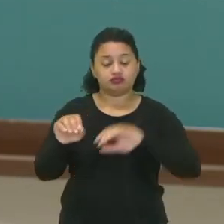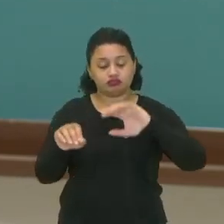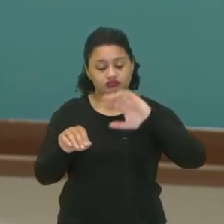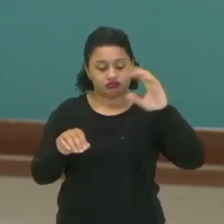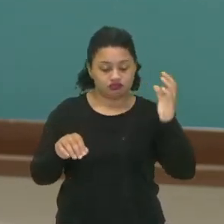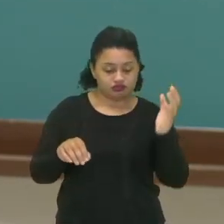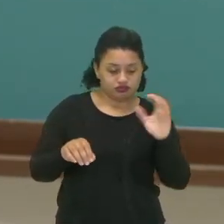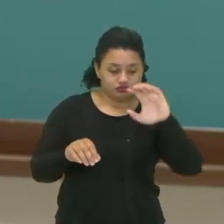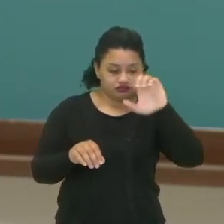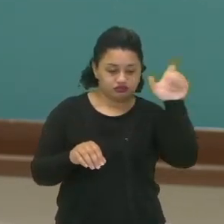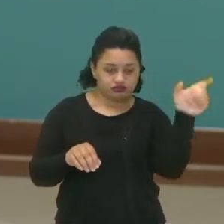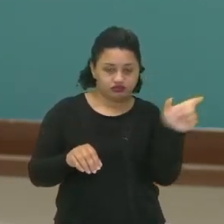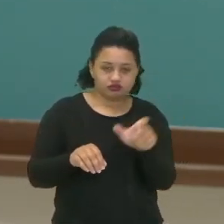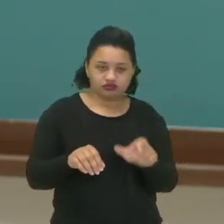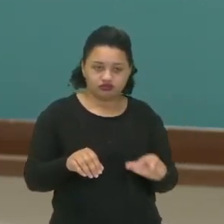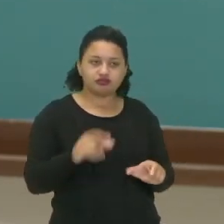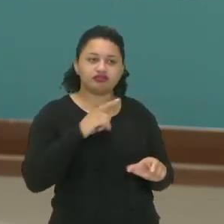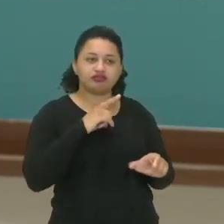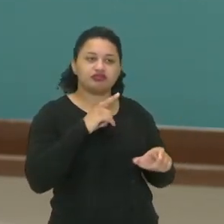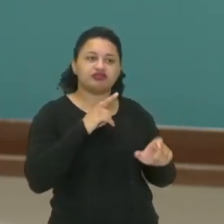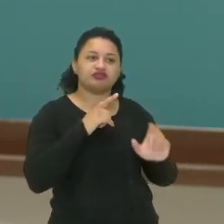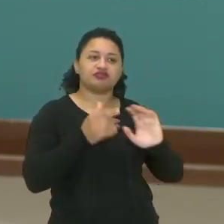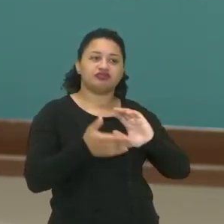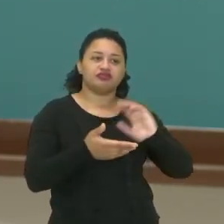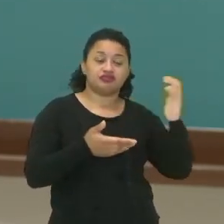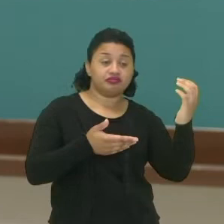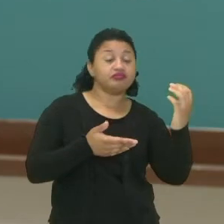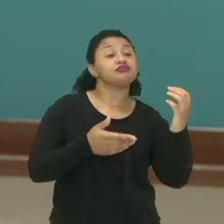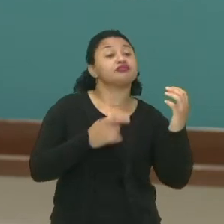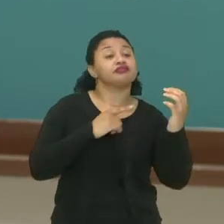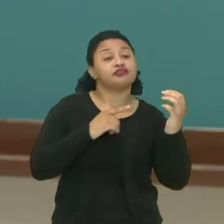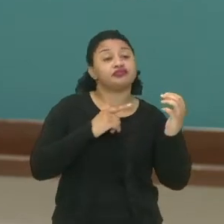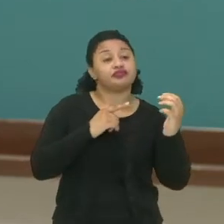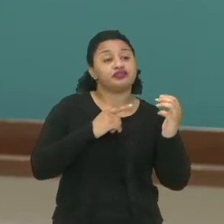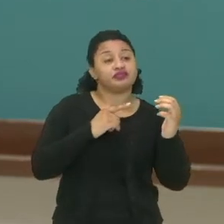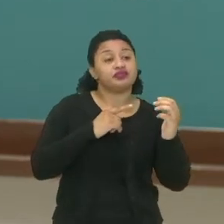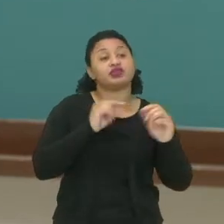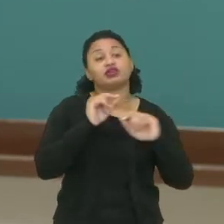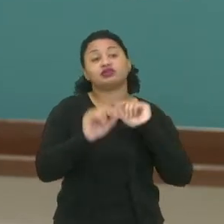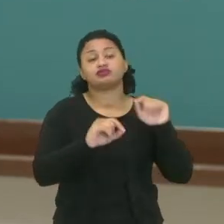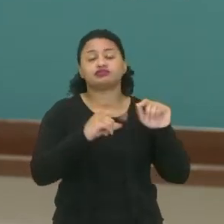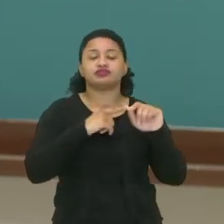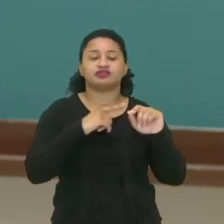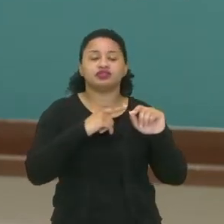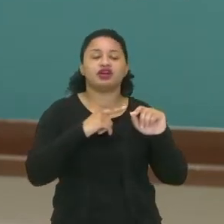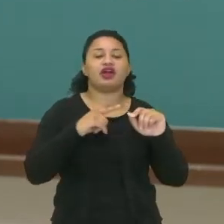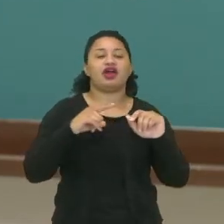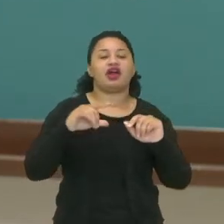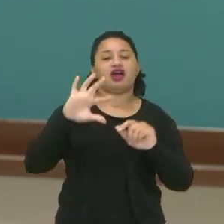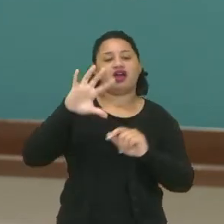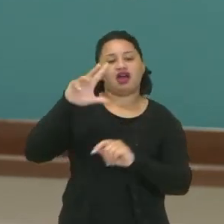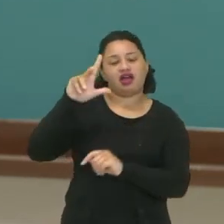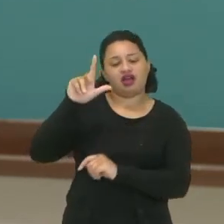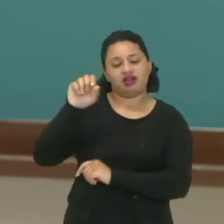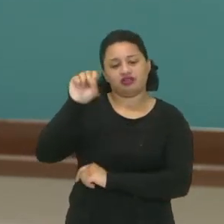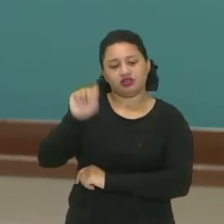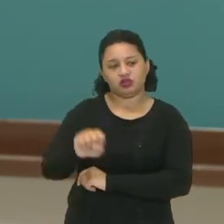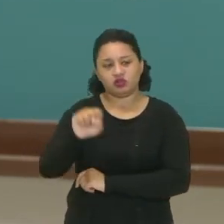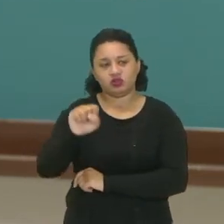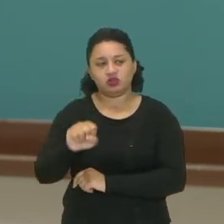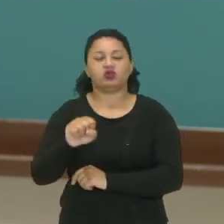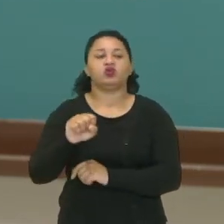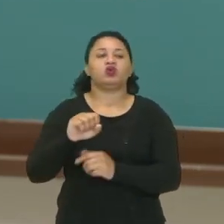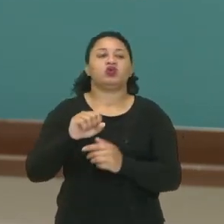ocidental, né, da África, essa porção aqui, da esquerda. Então banha aí, por exemplo, desde a África do Sul, passando por Namíbia,